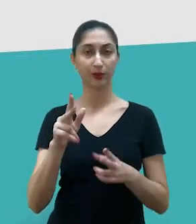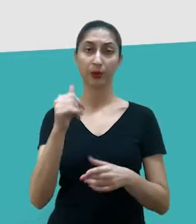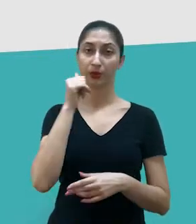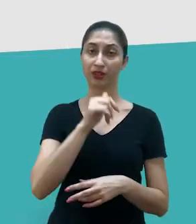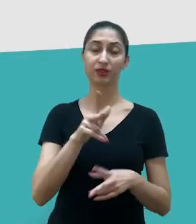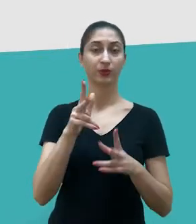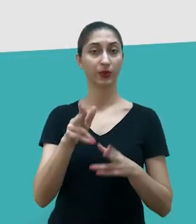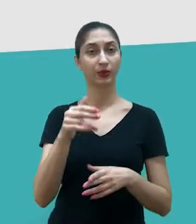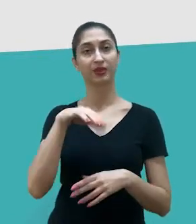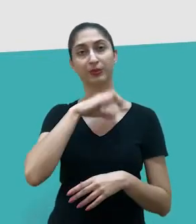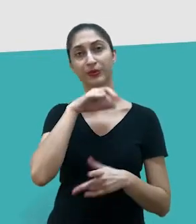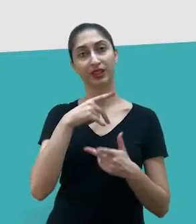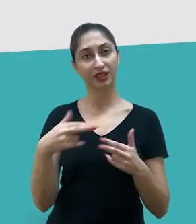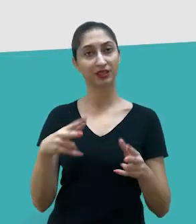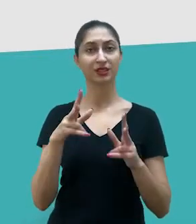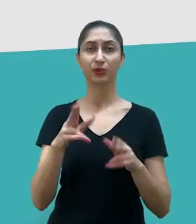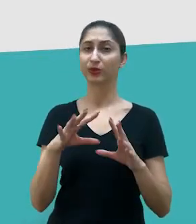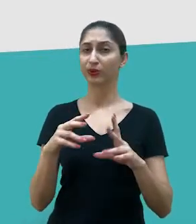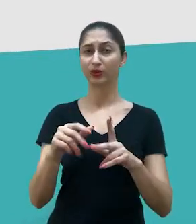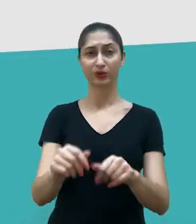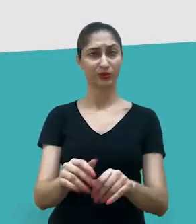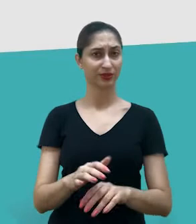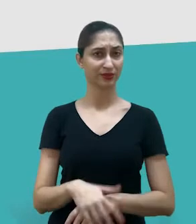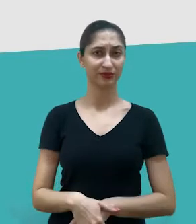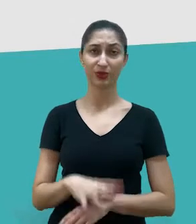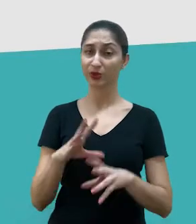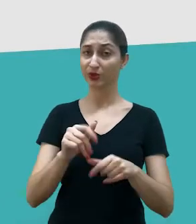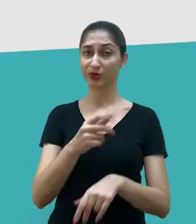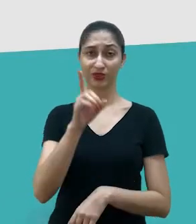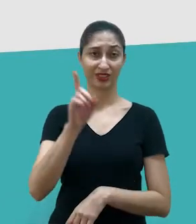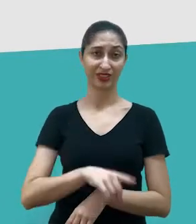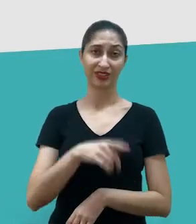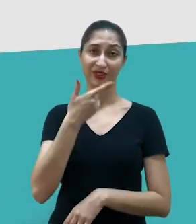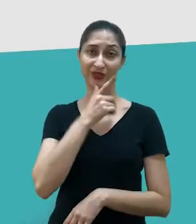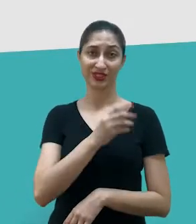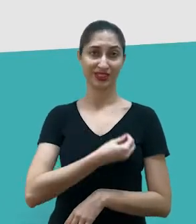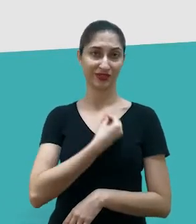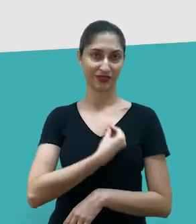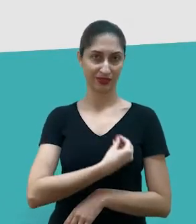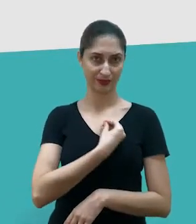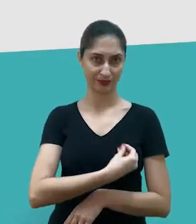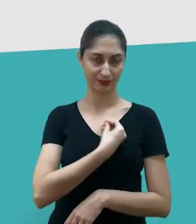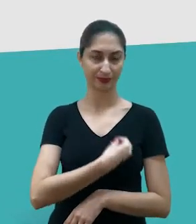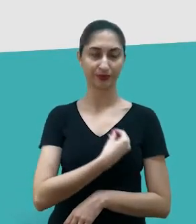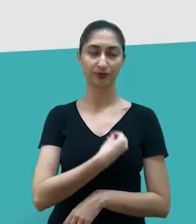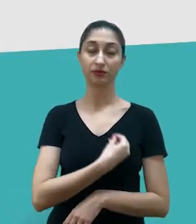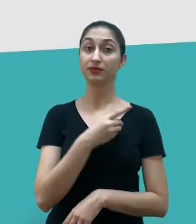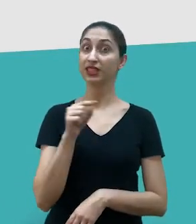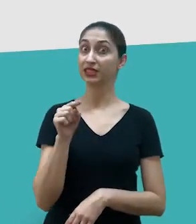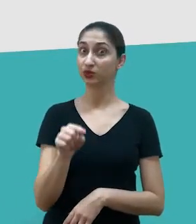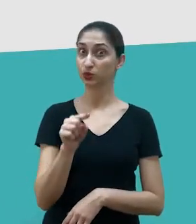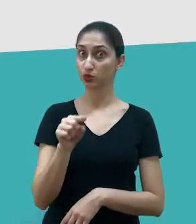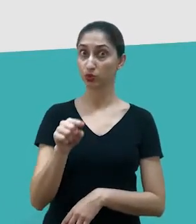os animais, como os seres mínimos, todos têm direito à sobrevivência. E isso